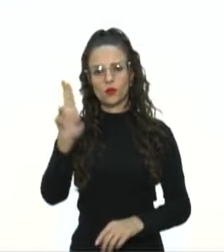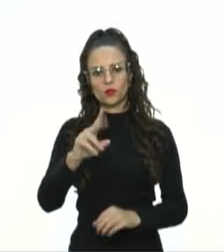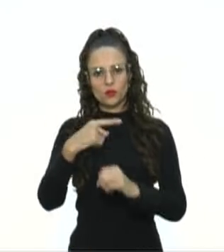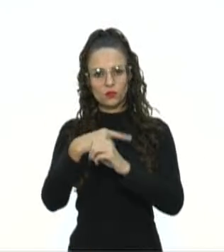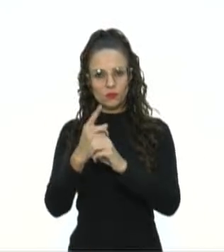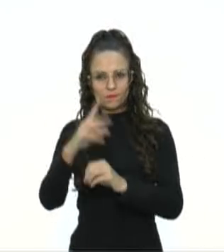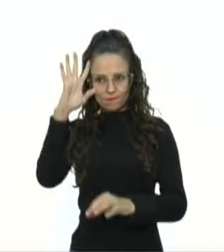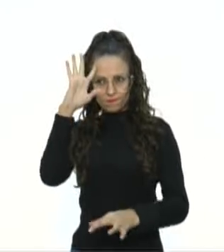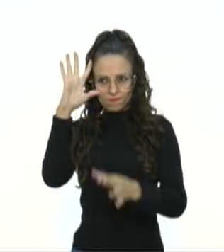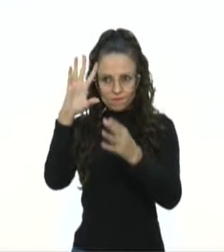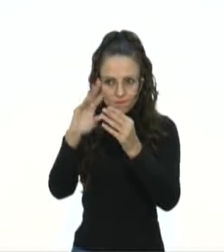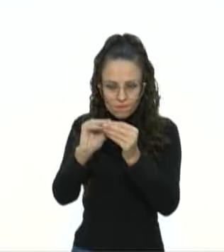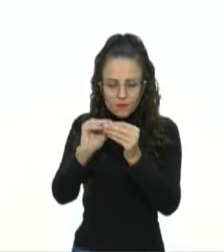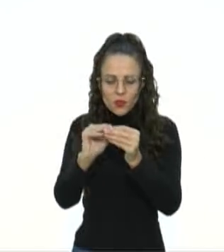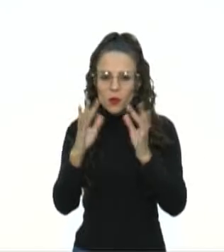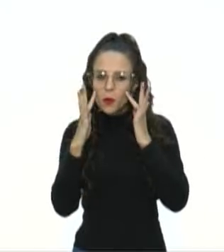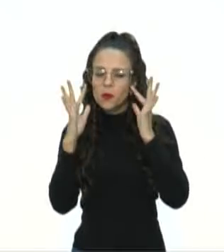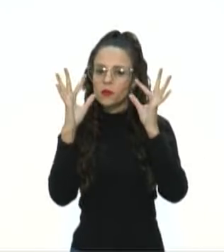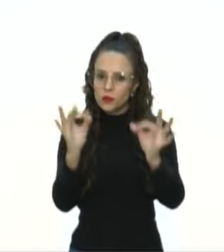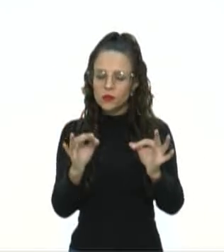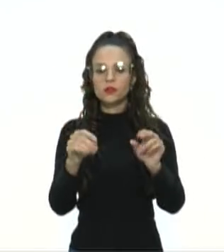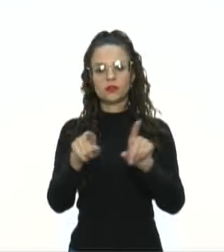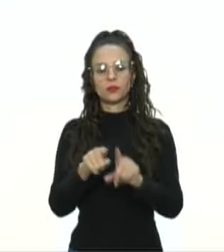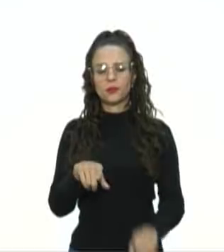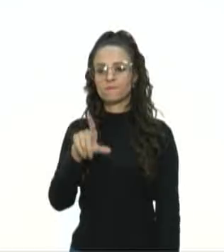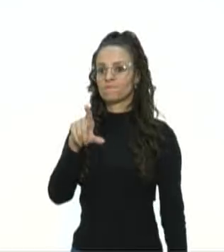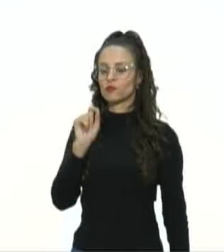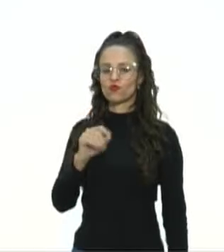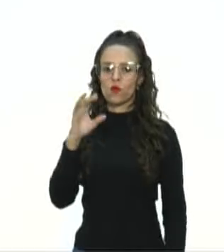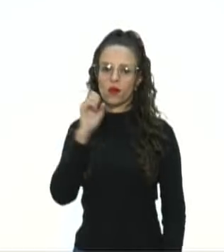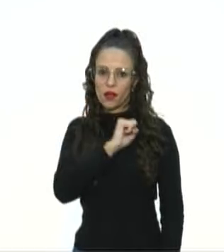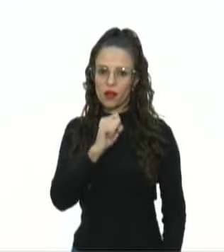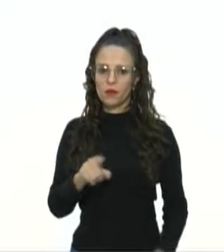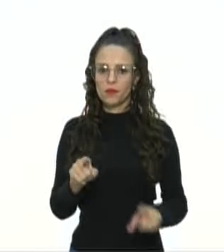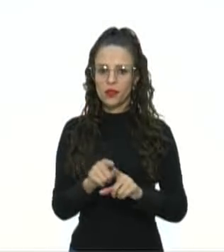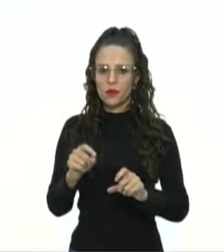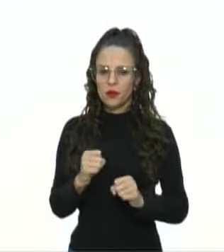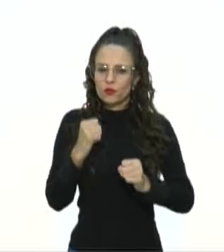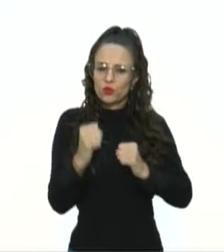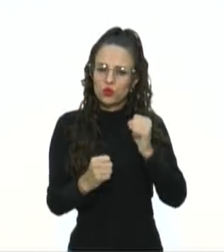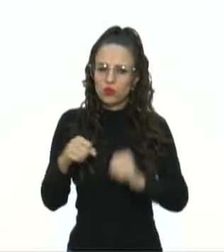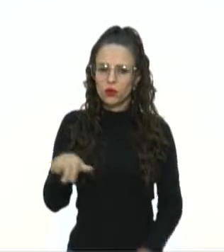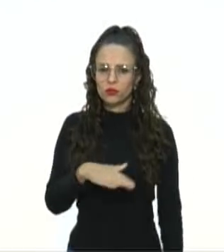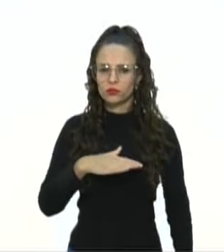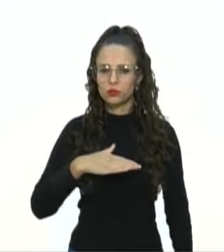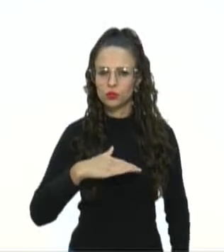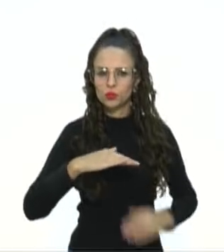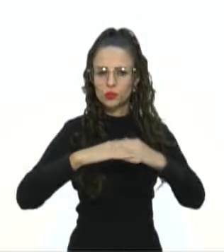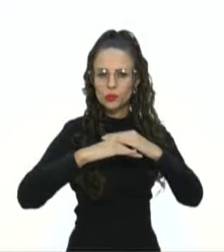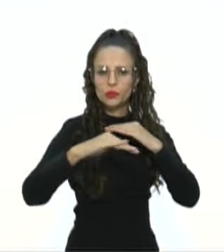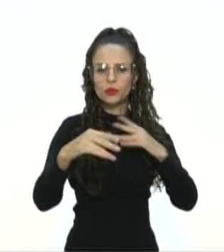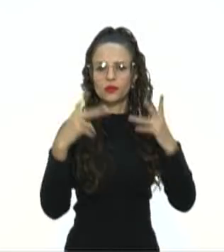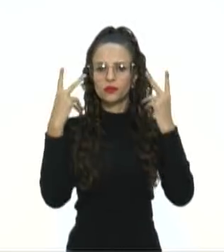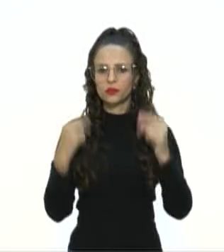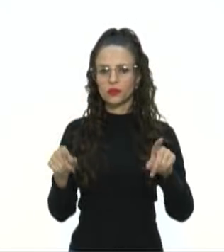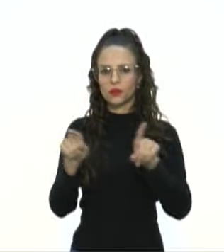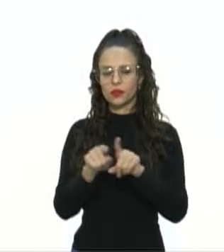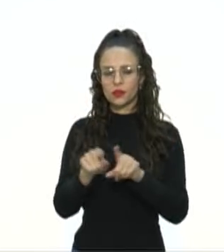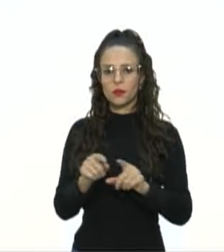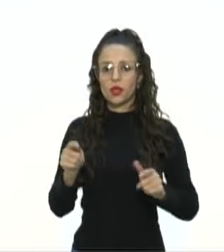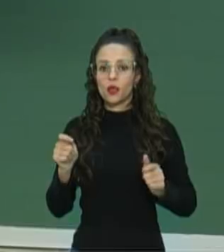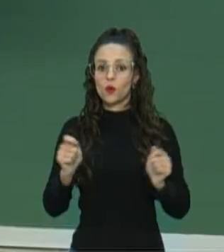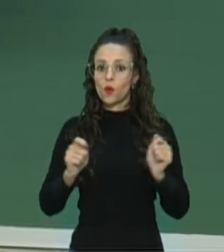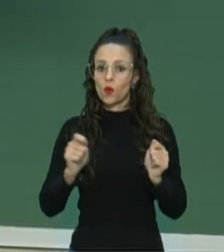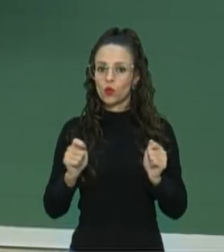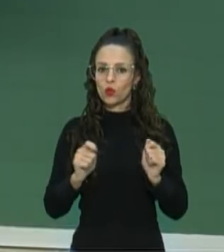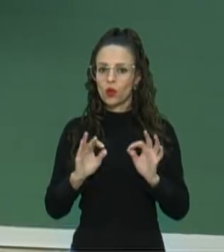concentração sobre tensão, tomadas de decisão rápida, correr em terreno natural e manter o controle da distância percorrida. Né? Então,